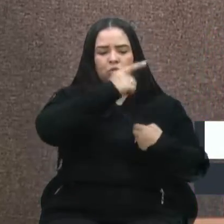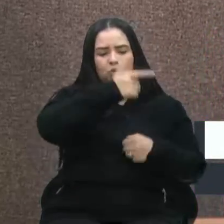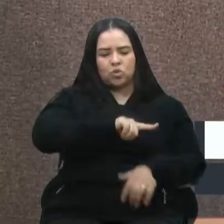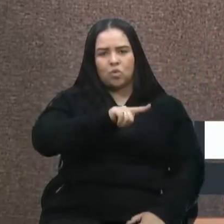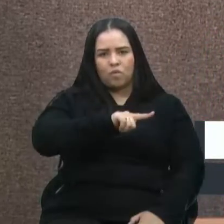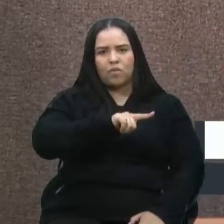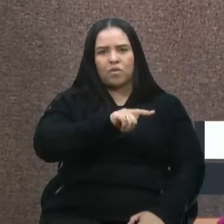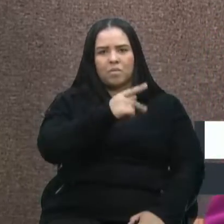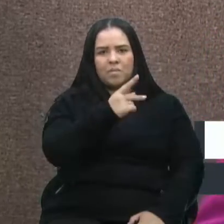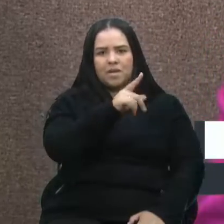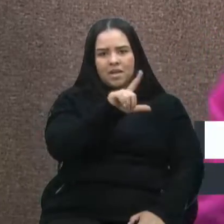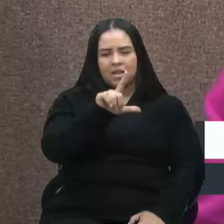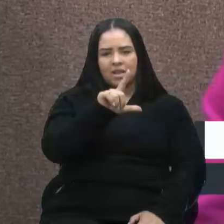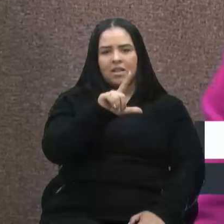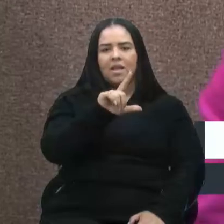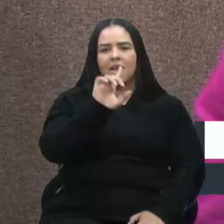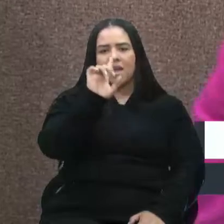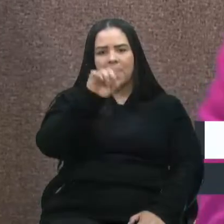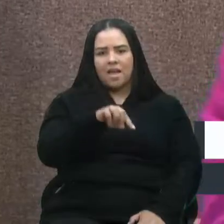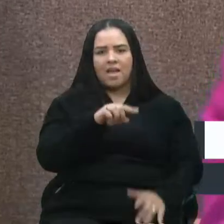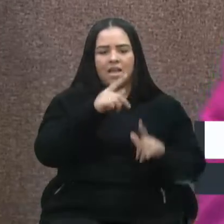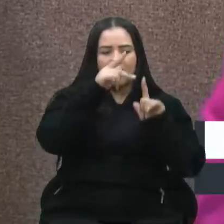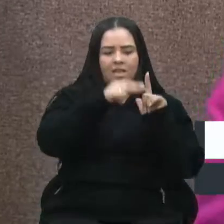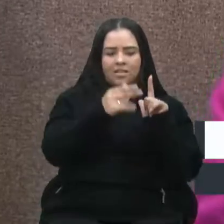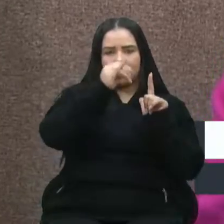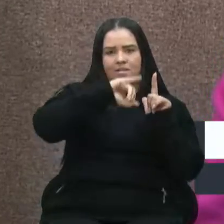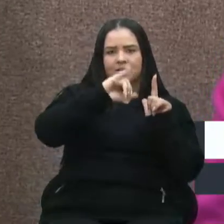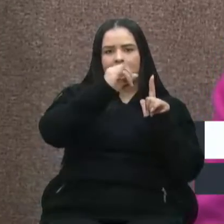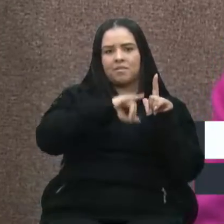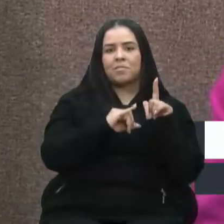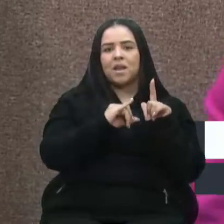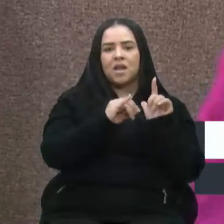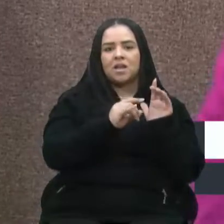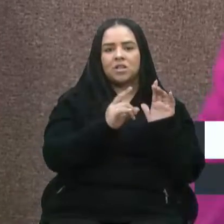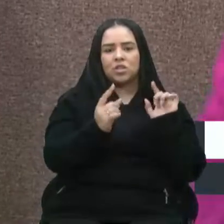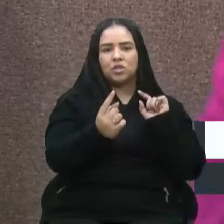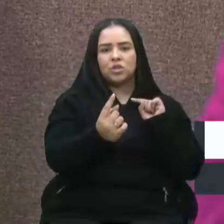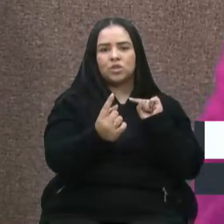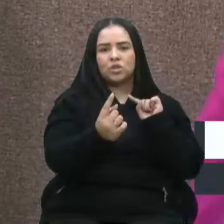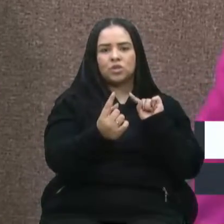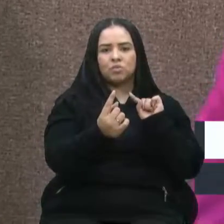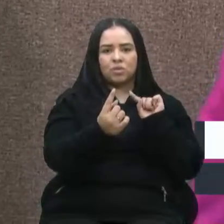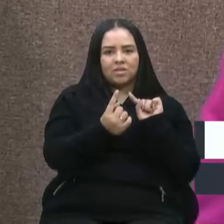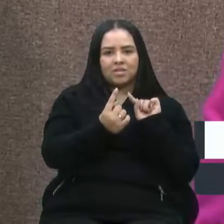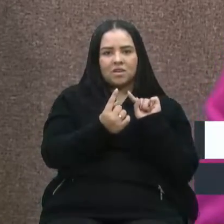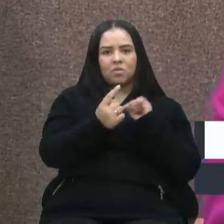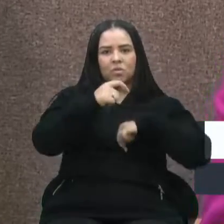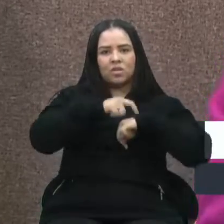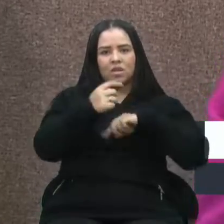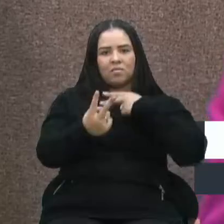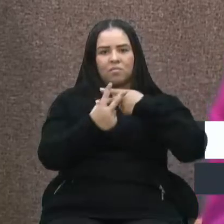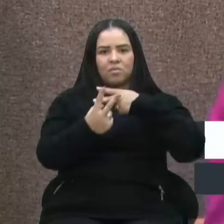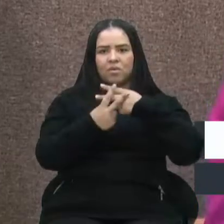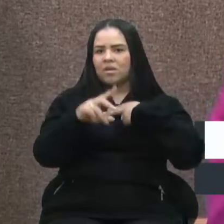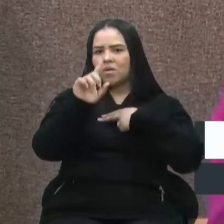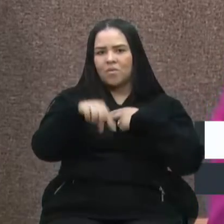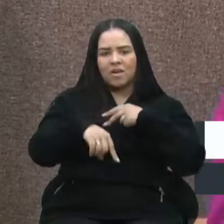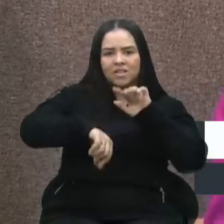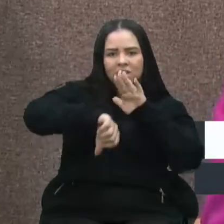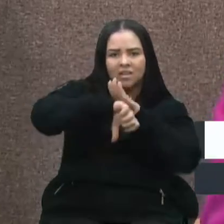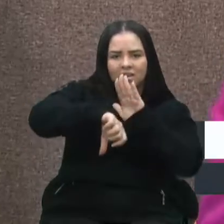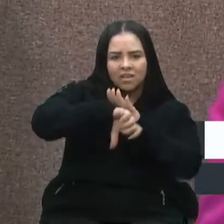o PL prevê castração para Progressão de pena não no intuito de punição não tem várias